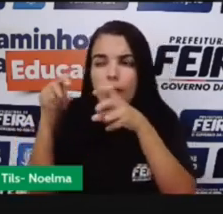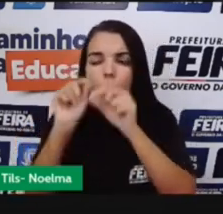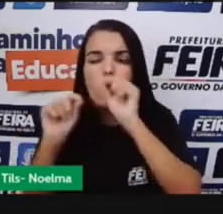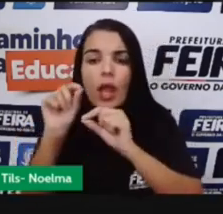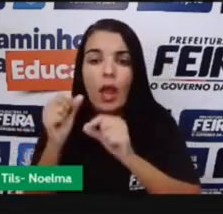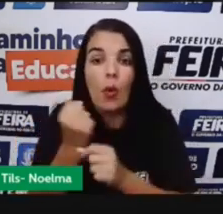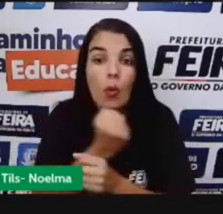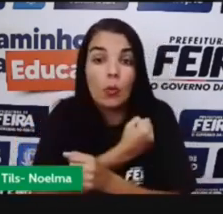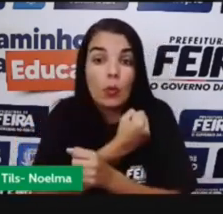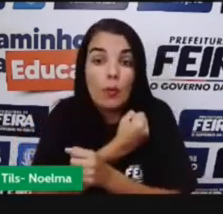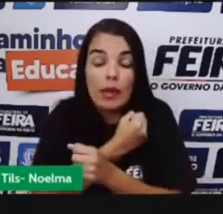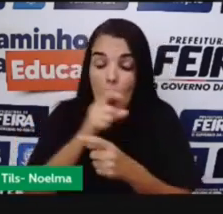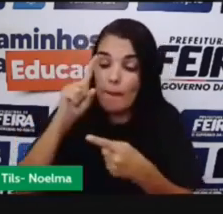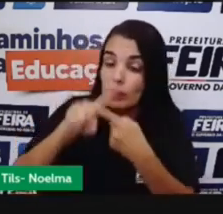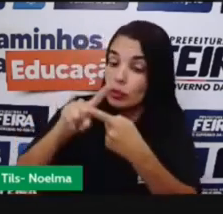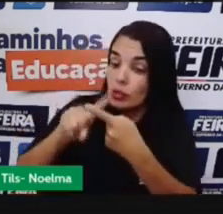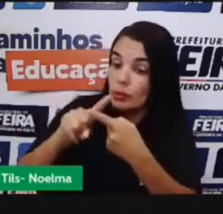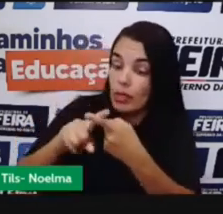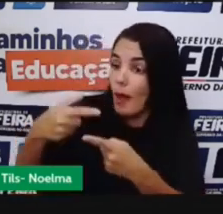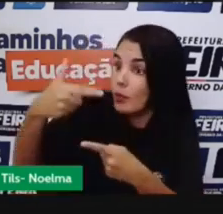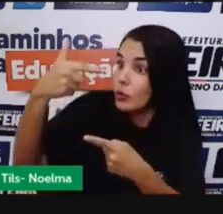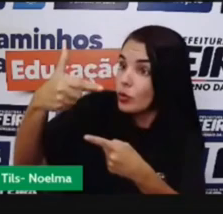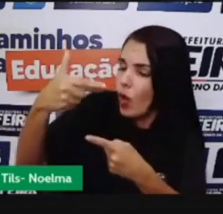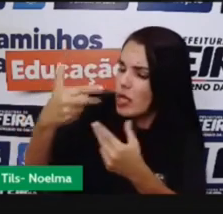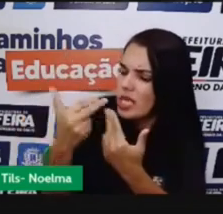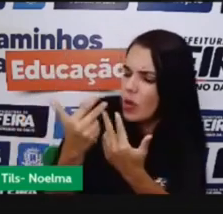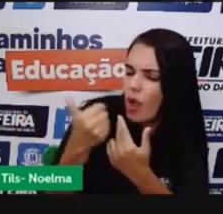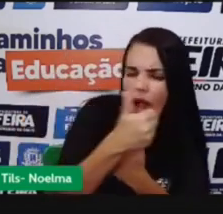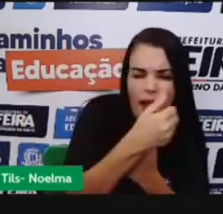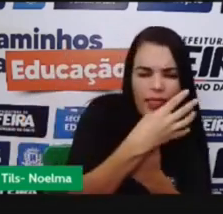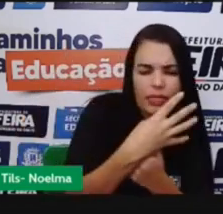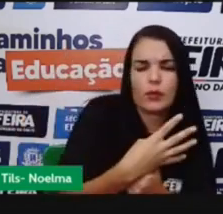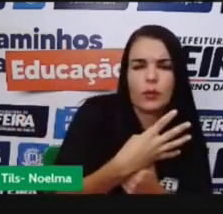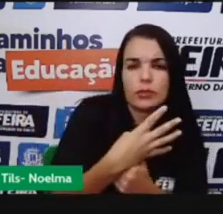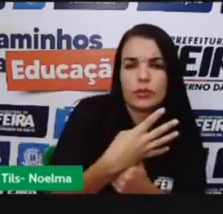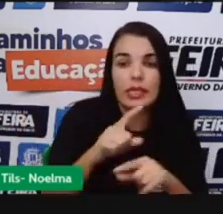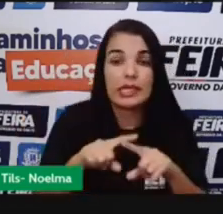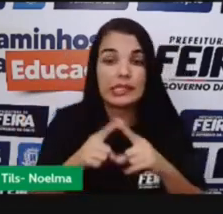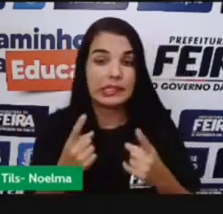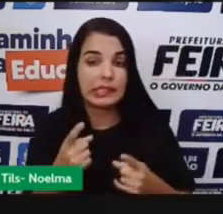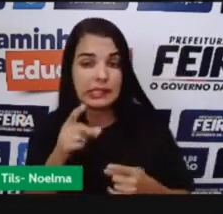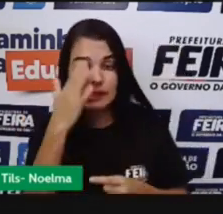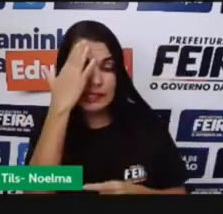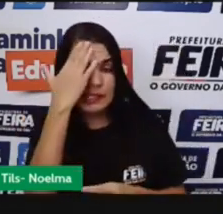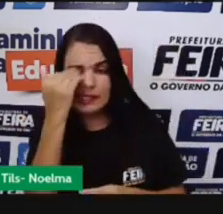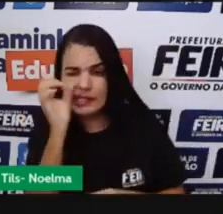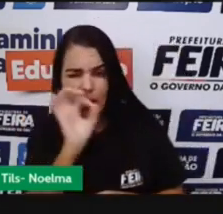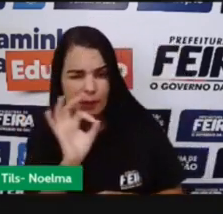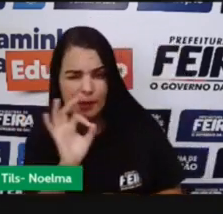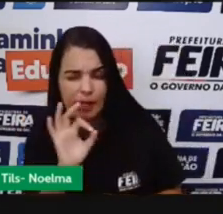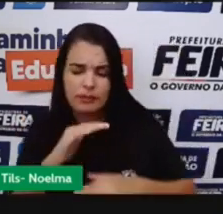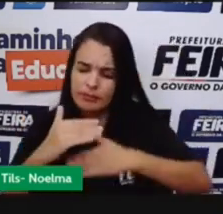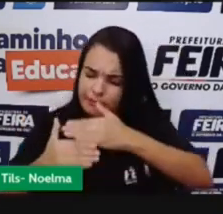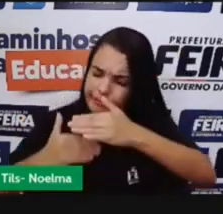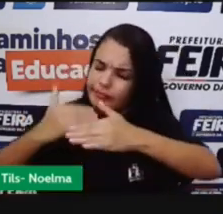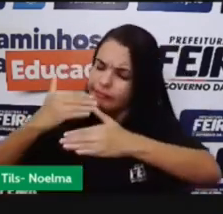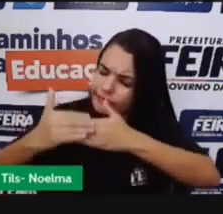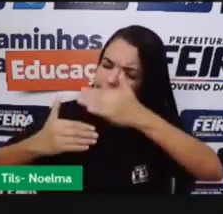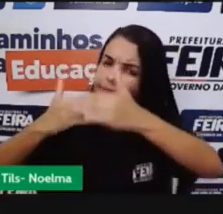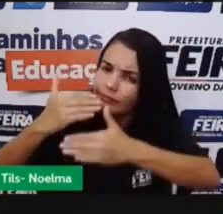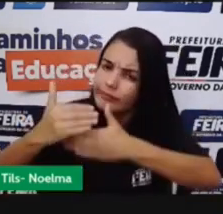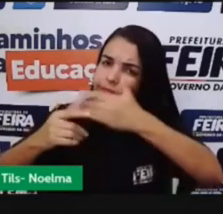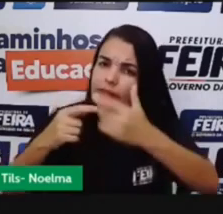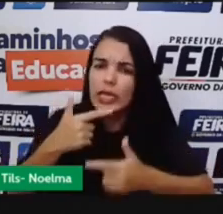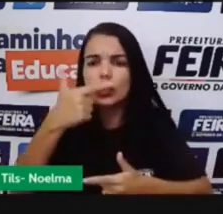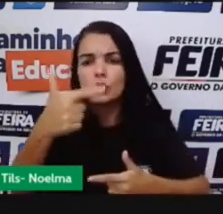multiplicado por 2 seria 14. Se você não sabe de imediato qual seria esse número, a gente vai multiplicando 2